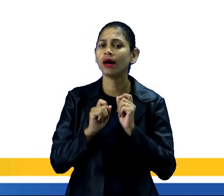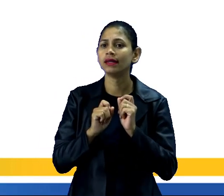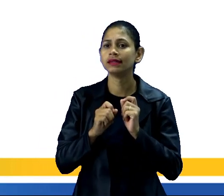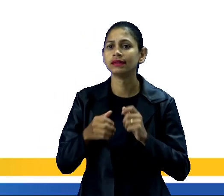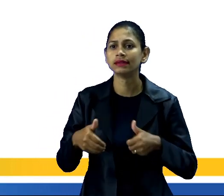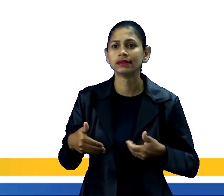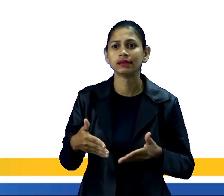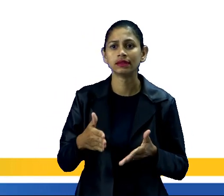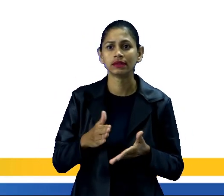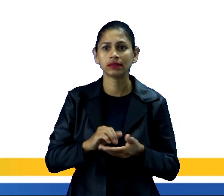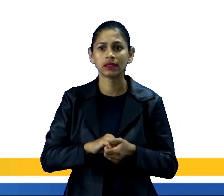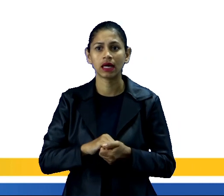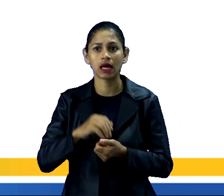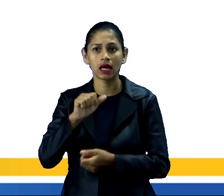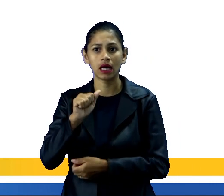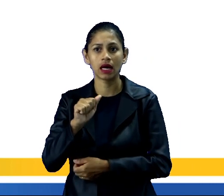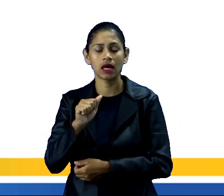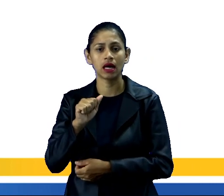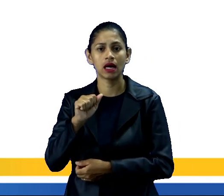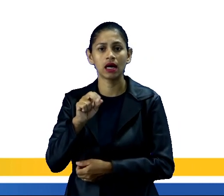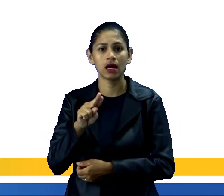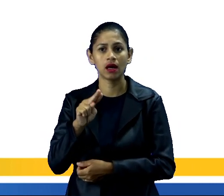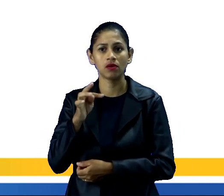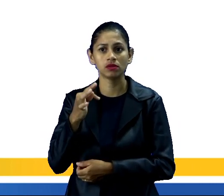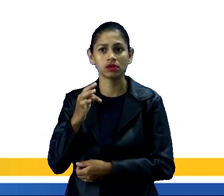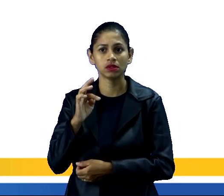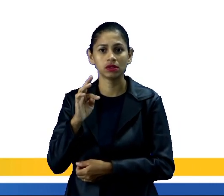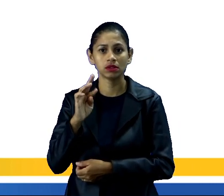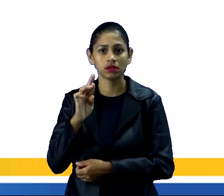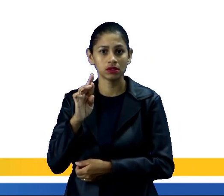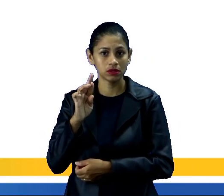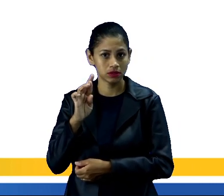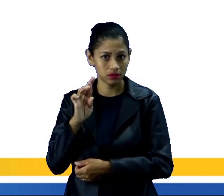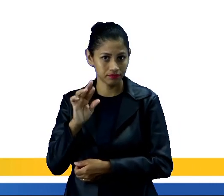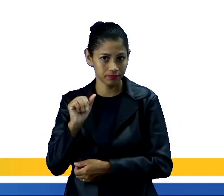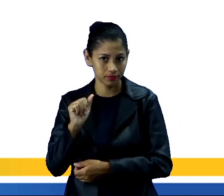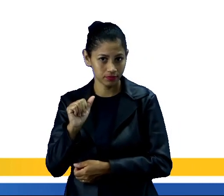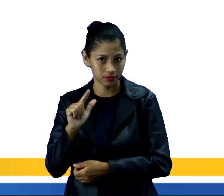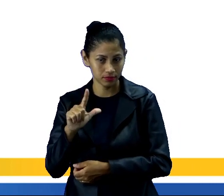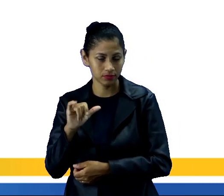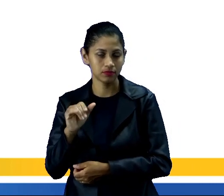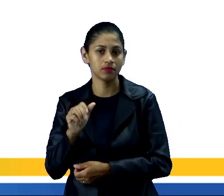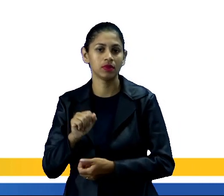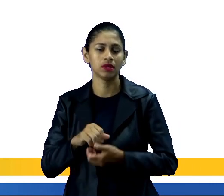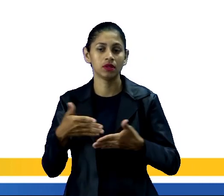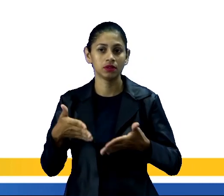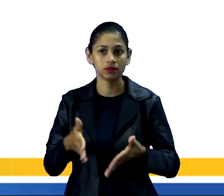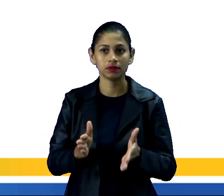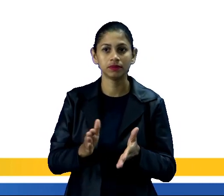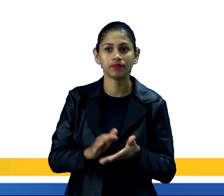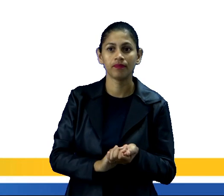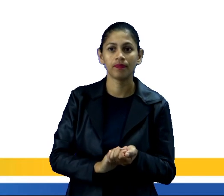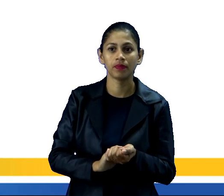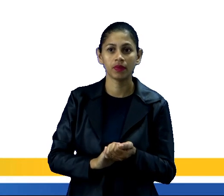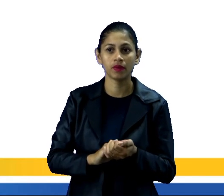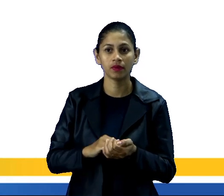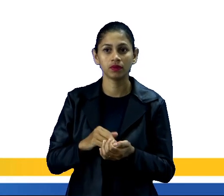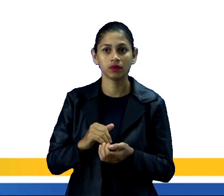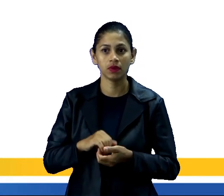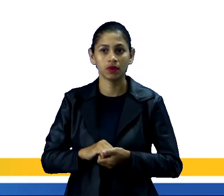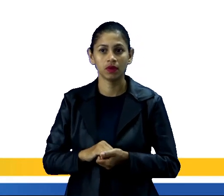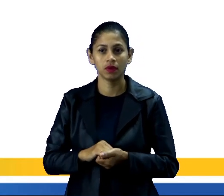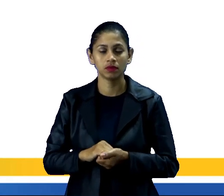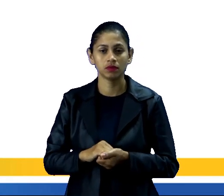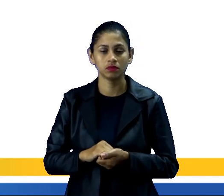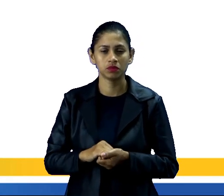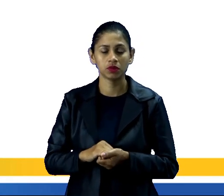principais objetivos do partido nazista era a união dos alemães, né, a expulsão dos estrangeiros, né, e tornar ali a Alemanha